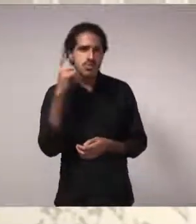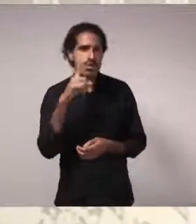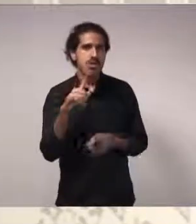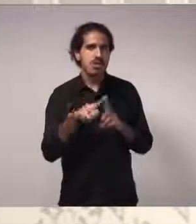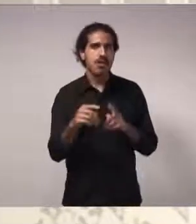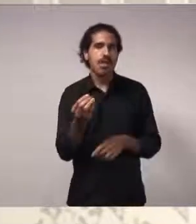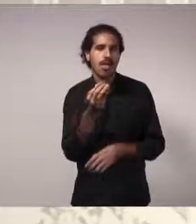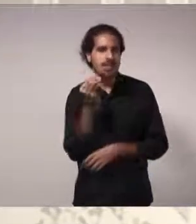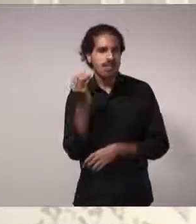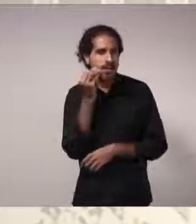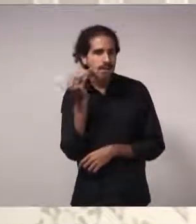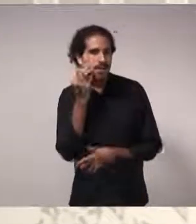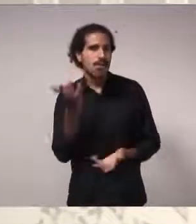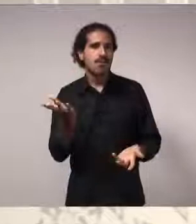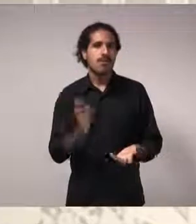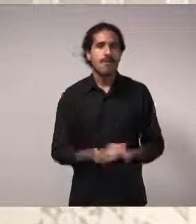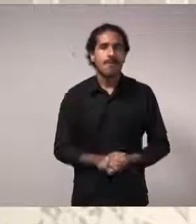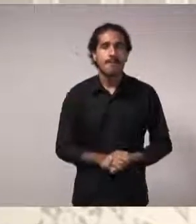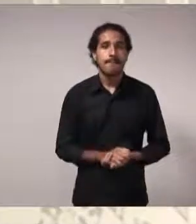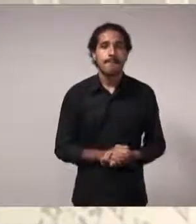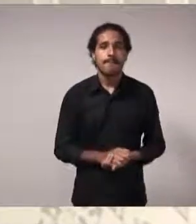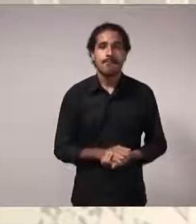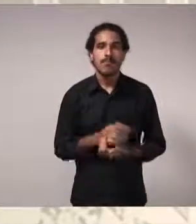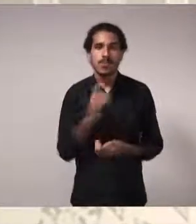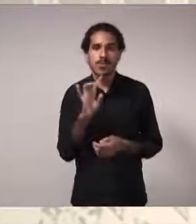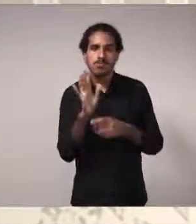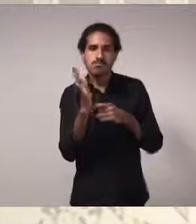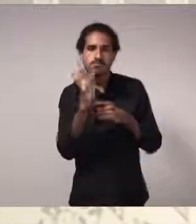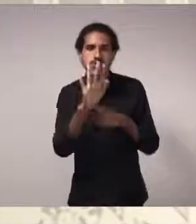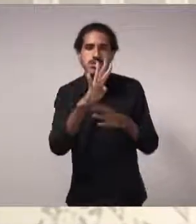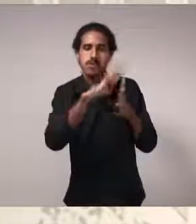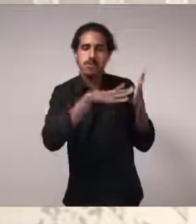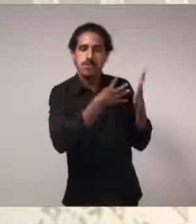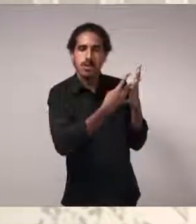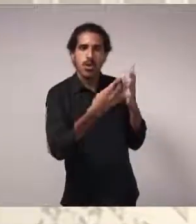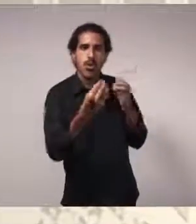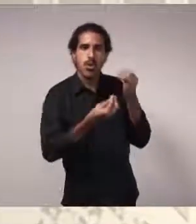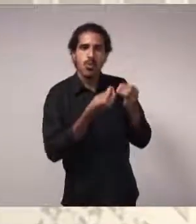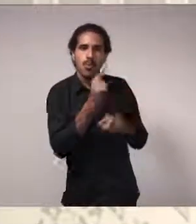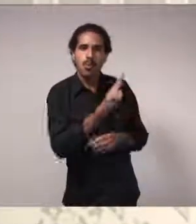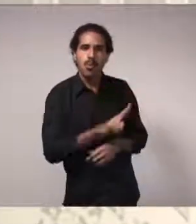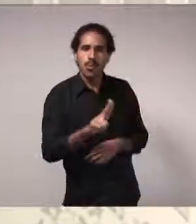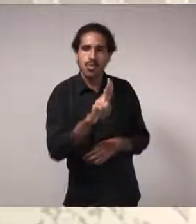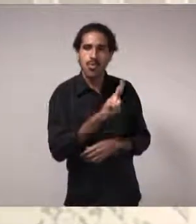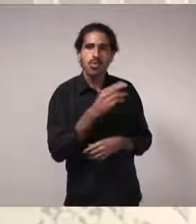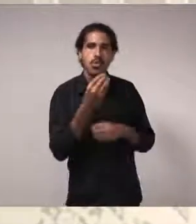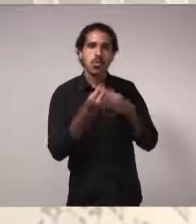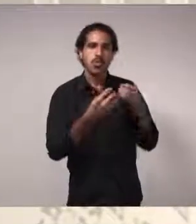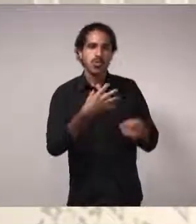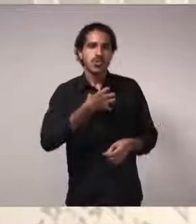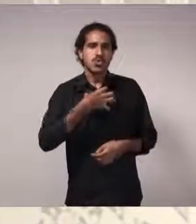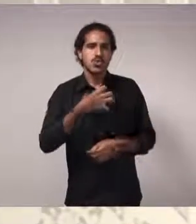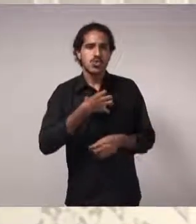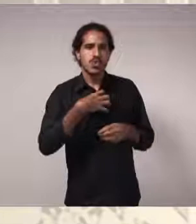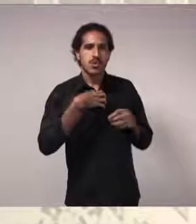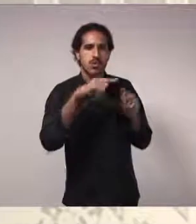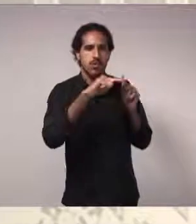estamos tentando. Né? E aí, só para mostrar aí o gráfico do consumo, né, como até a forma da onda